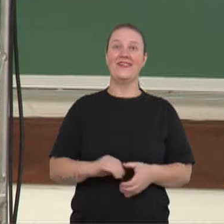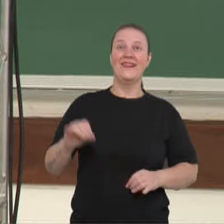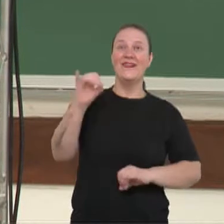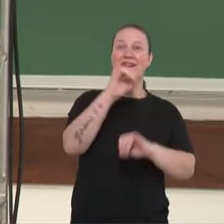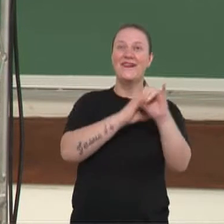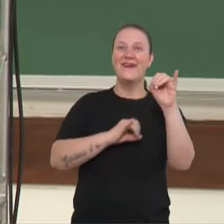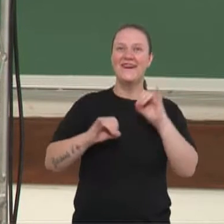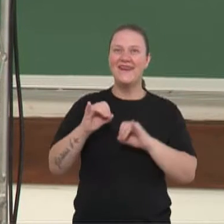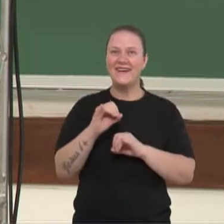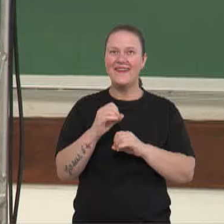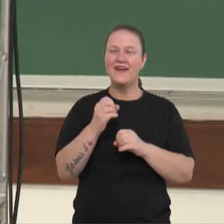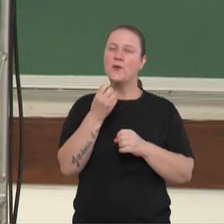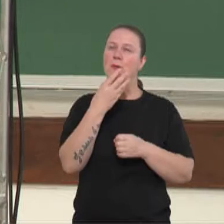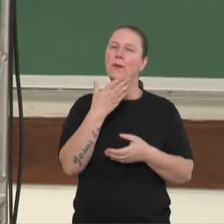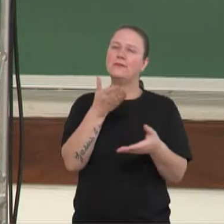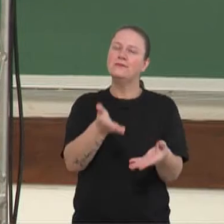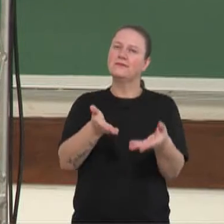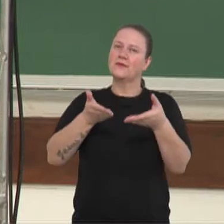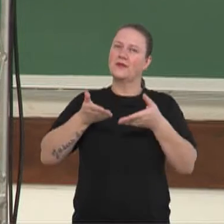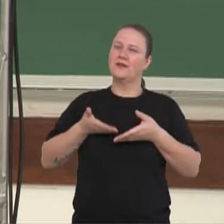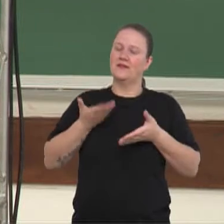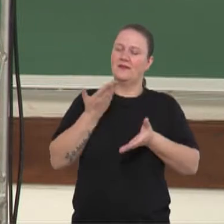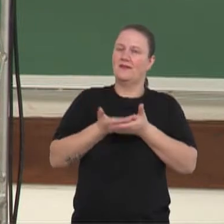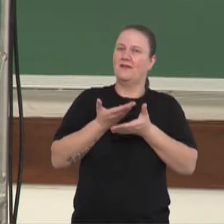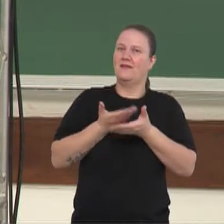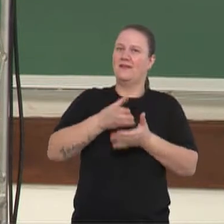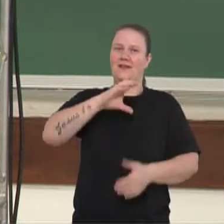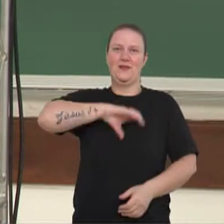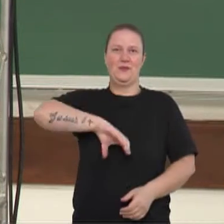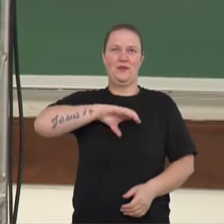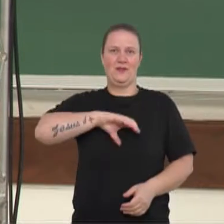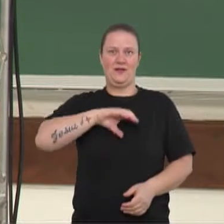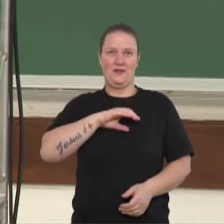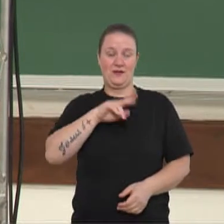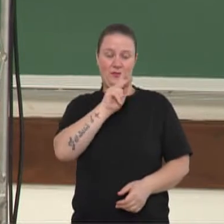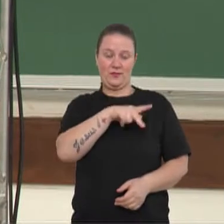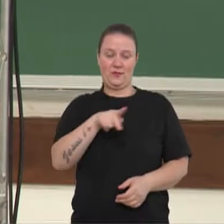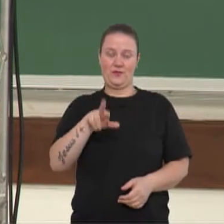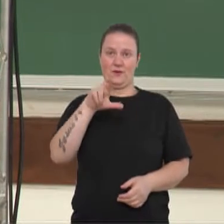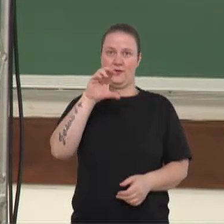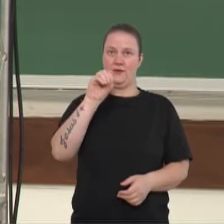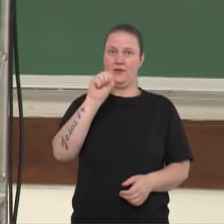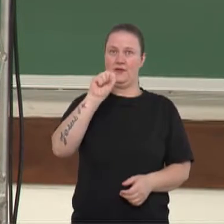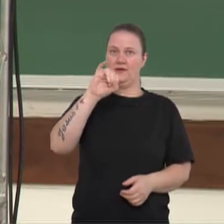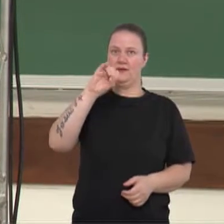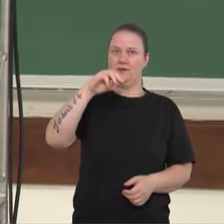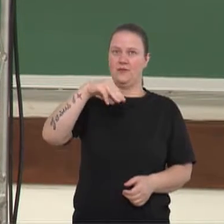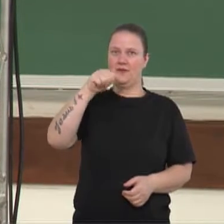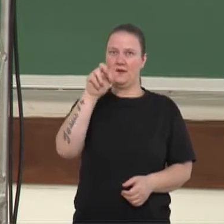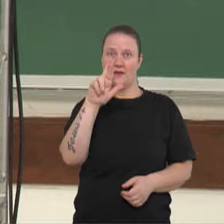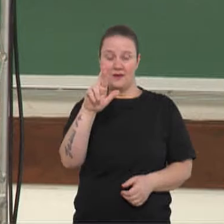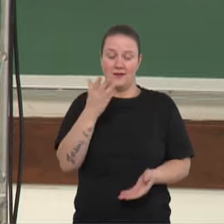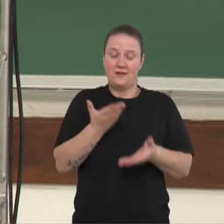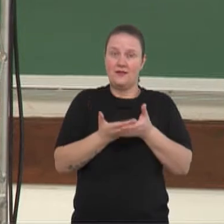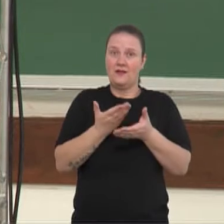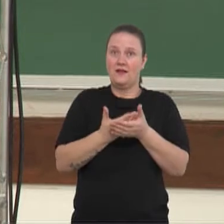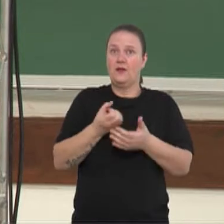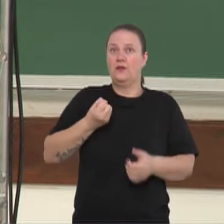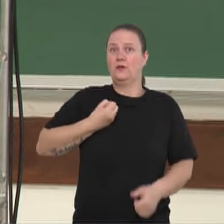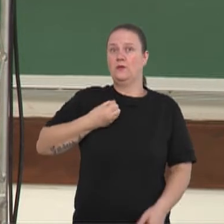Olá, sejam bem-vindos à aula de língua portuguesa. Eu sou a professora Rosimar e esta é a aula de número